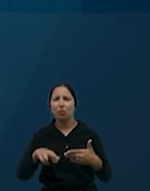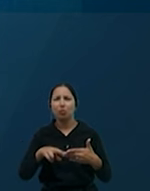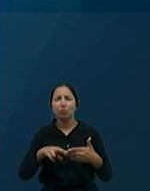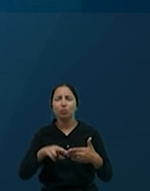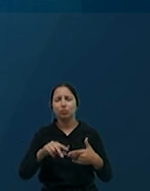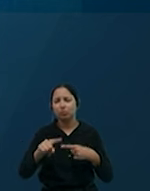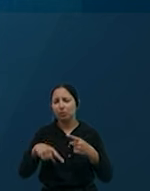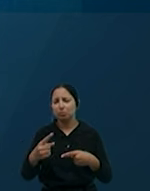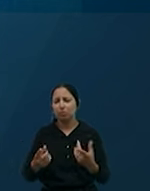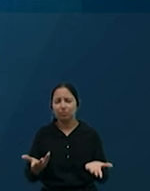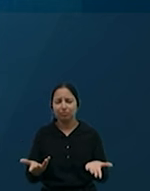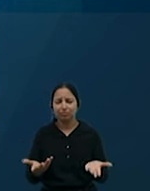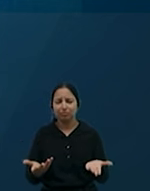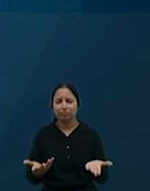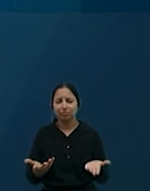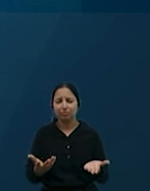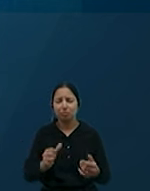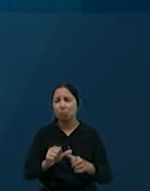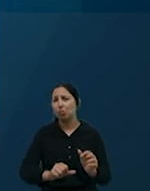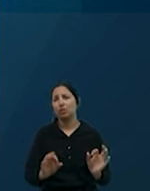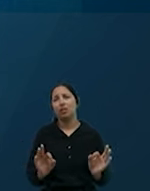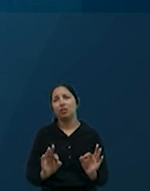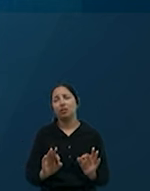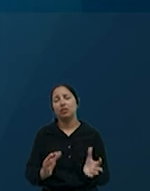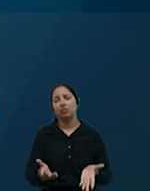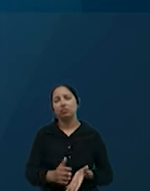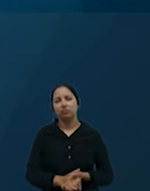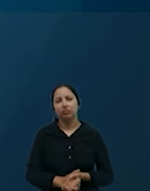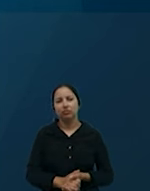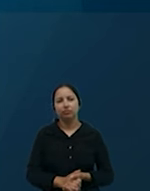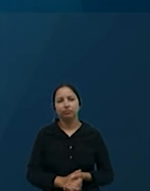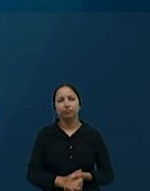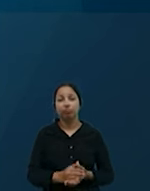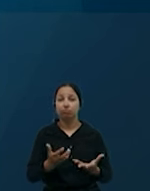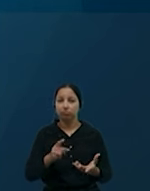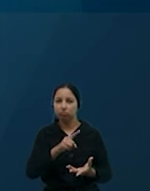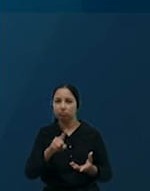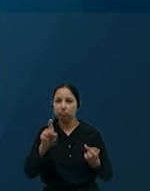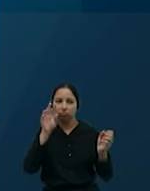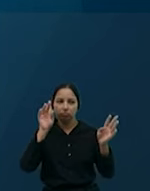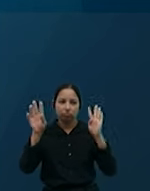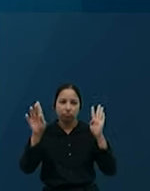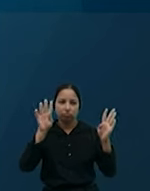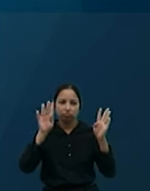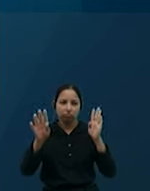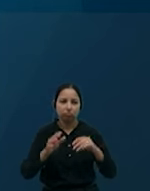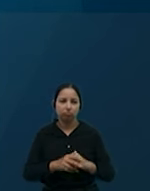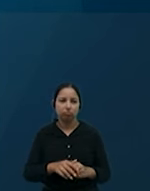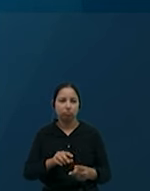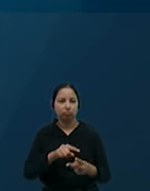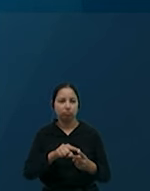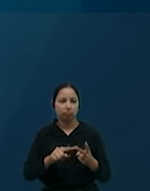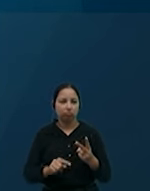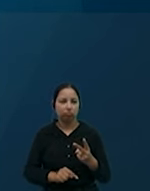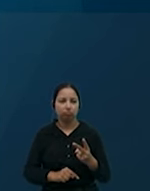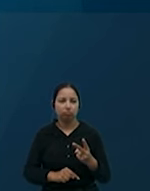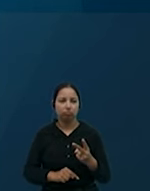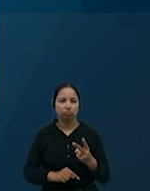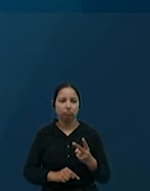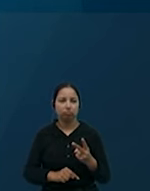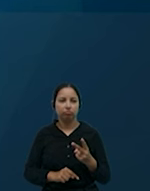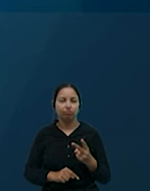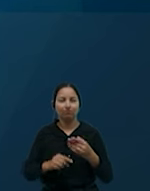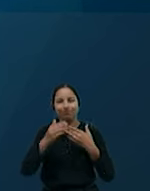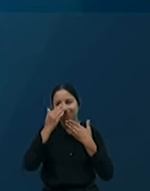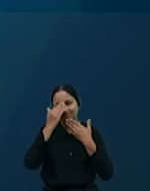Então, excelências, eu queria só trazer para a reflexão de vossas excelências esses dois pontos e agradeço desde já